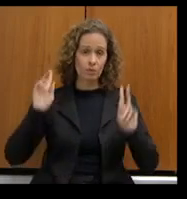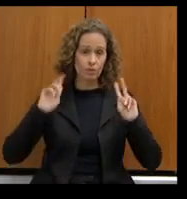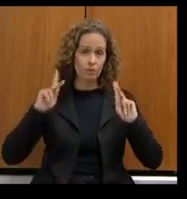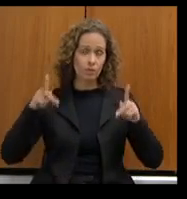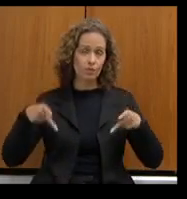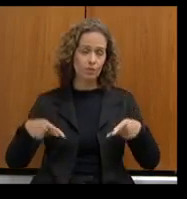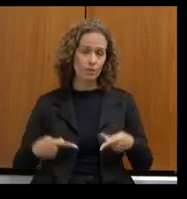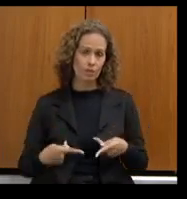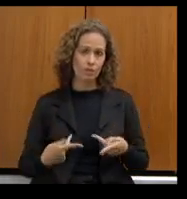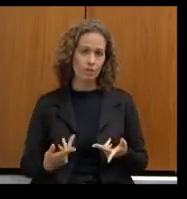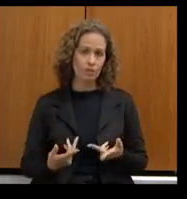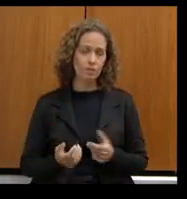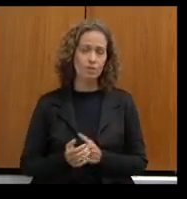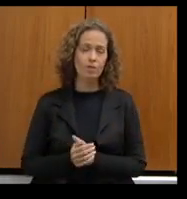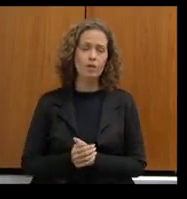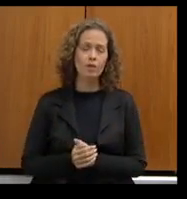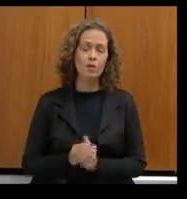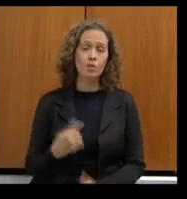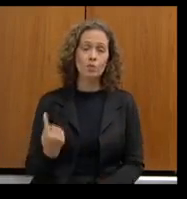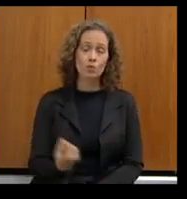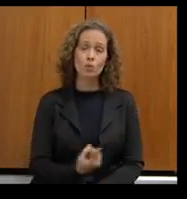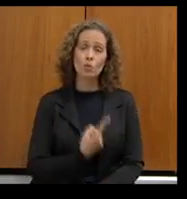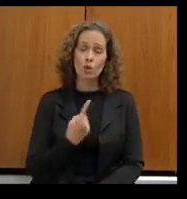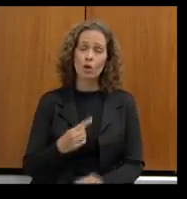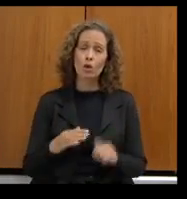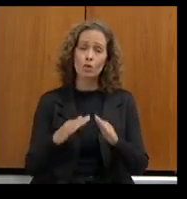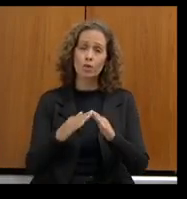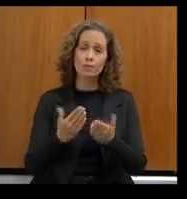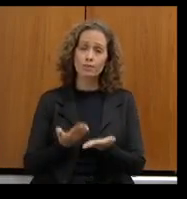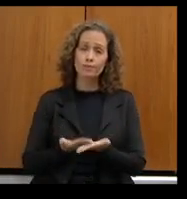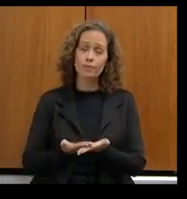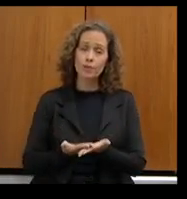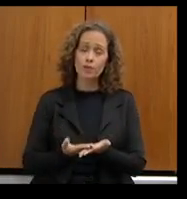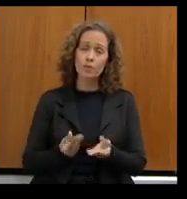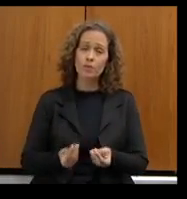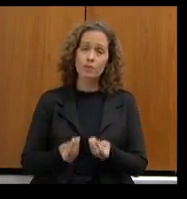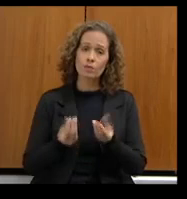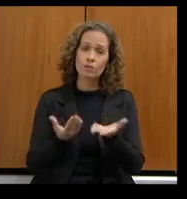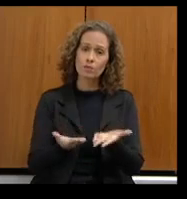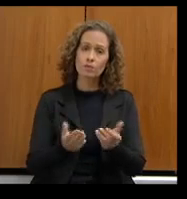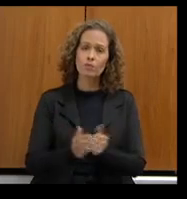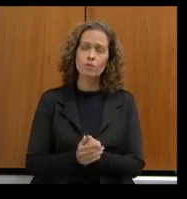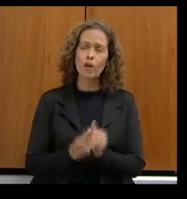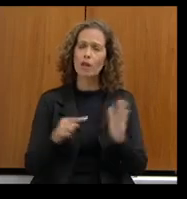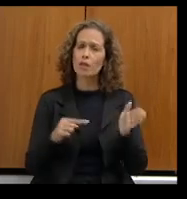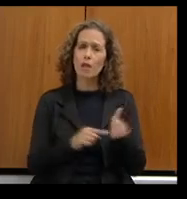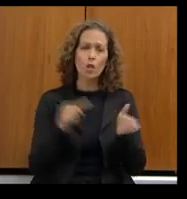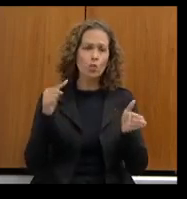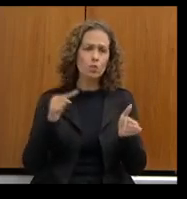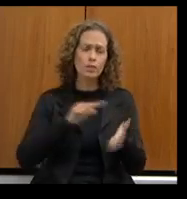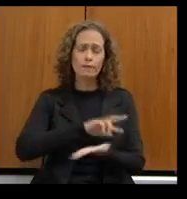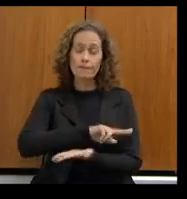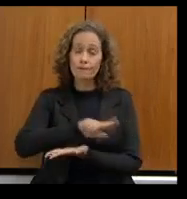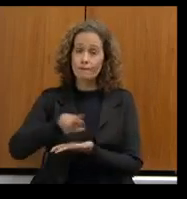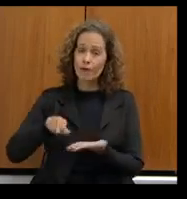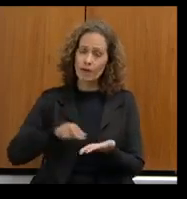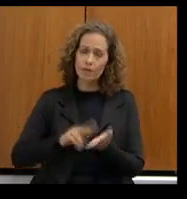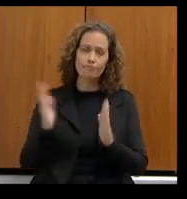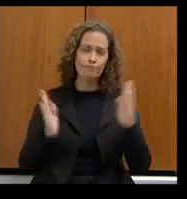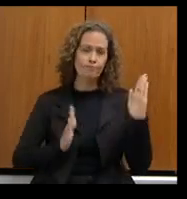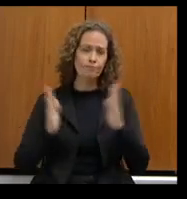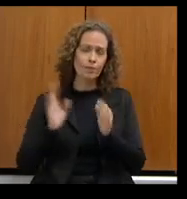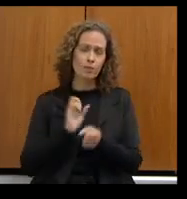a gente a miolo e tem recebido é o número até num principalmente durante a